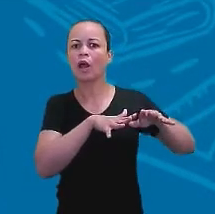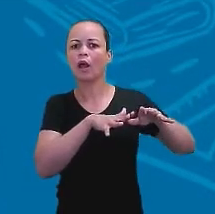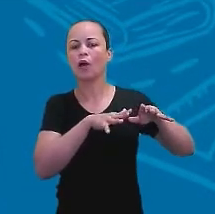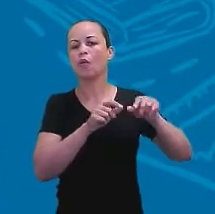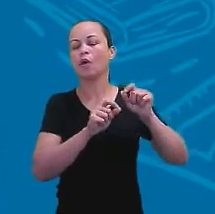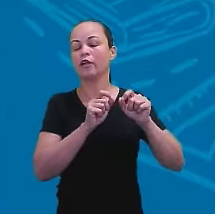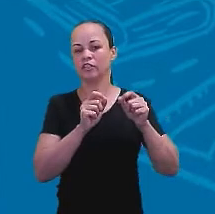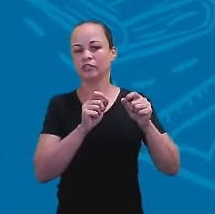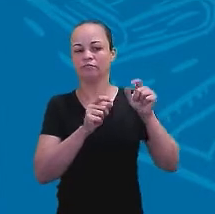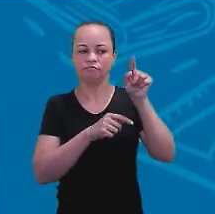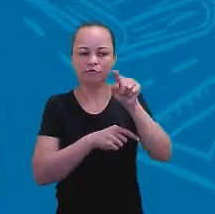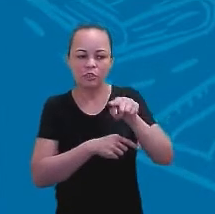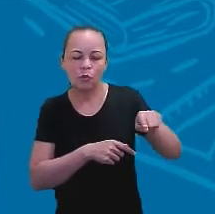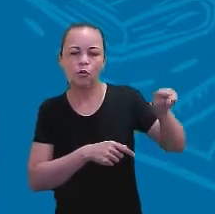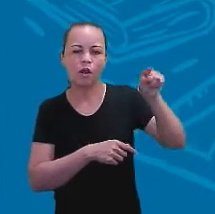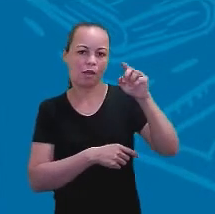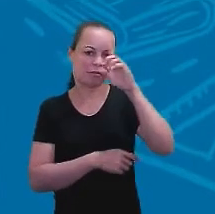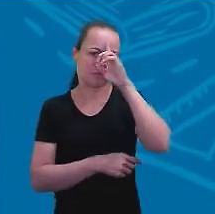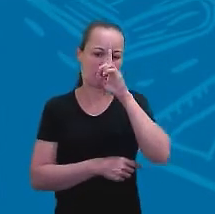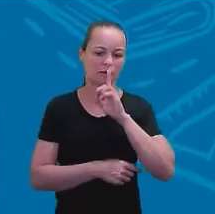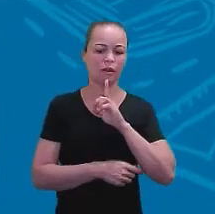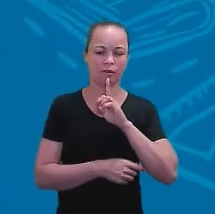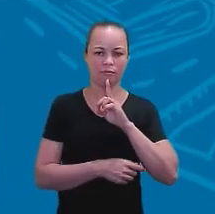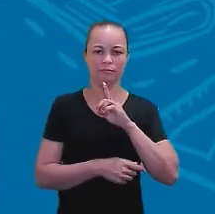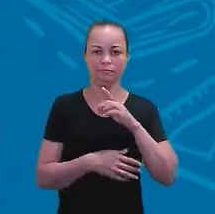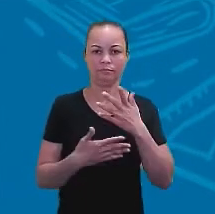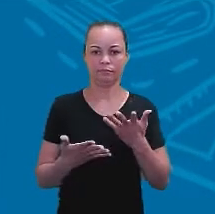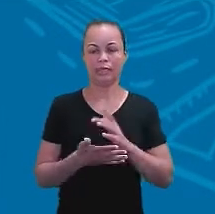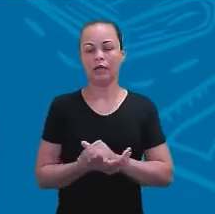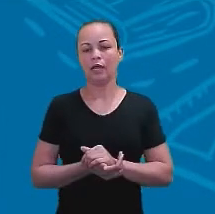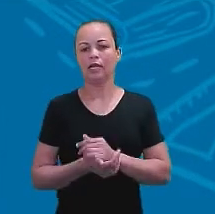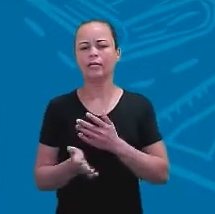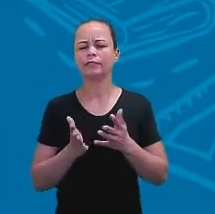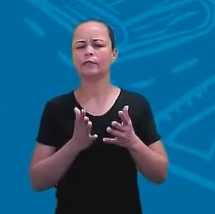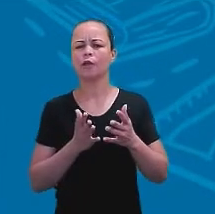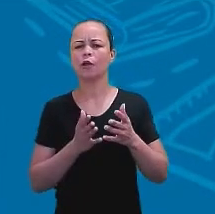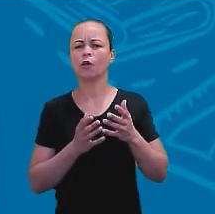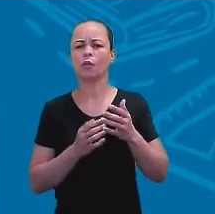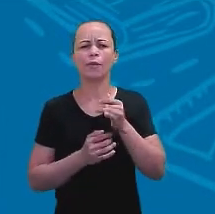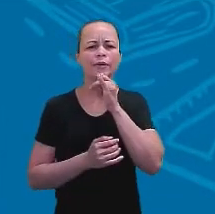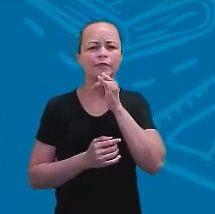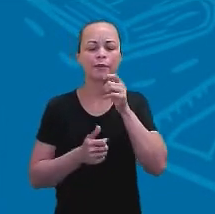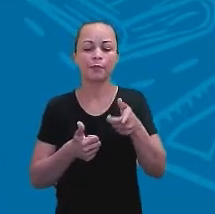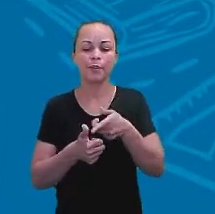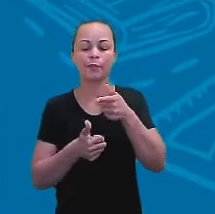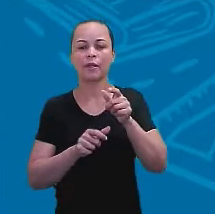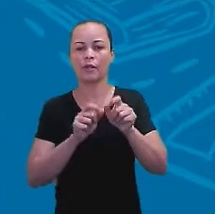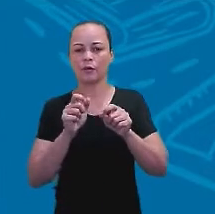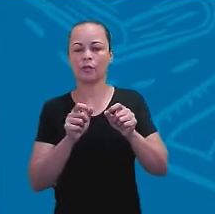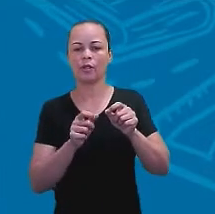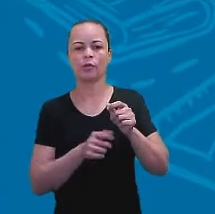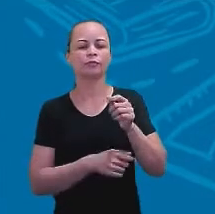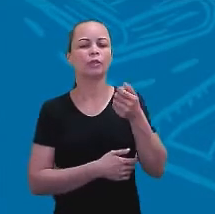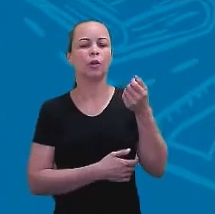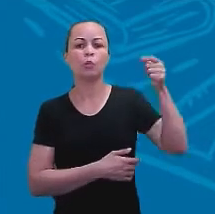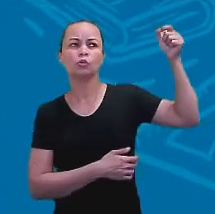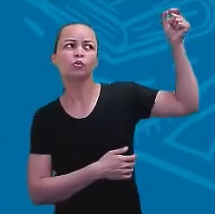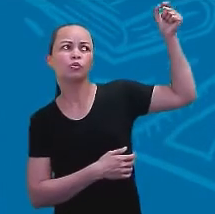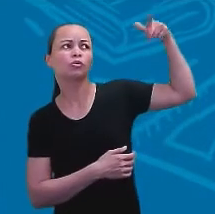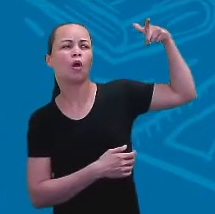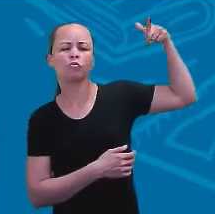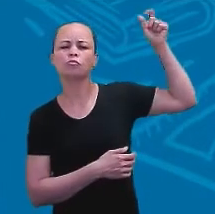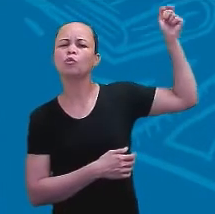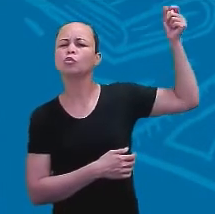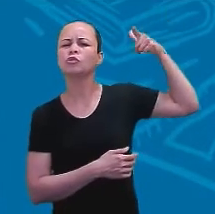circular com esse círculo amarelo, tá certo? Então, o primeiro exemplo que eu dou aí para vocês, o Sol. Vocês acreditam que